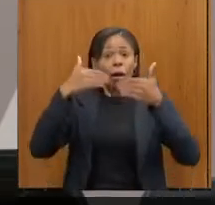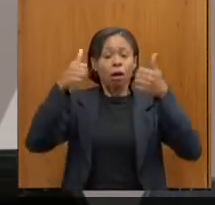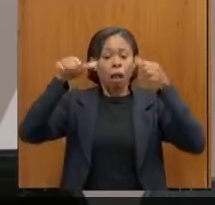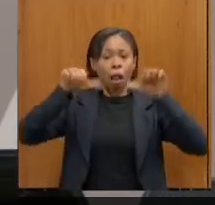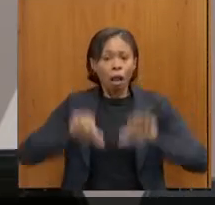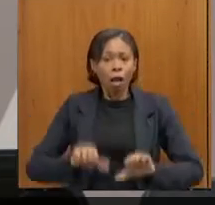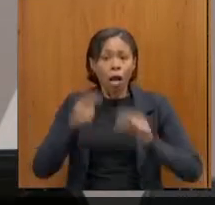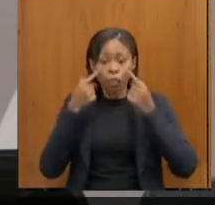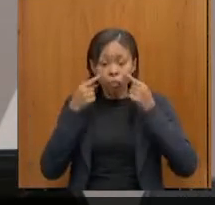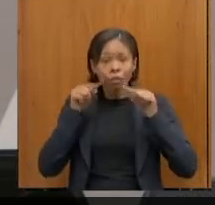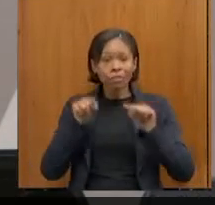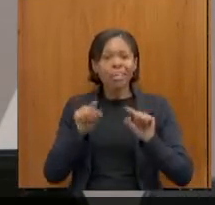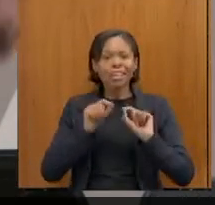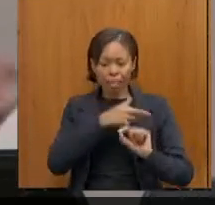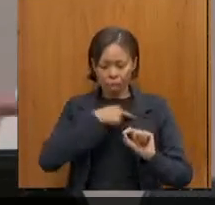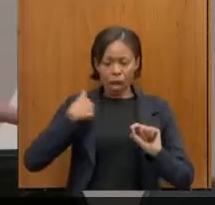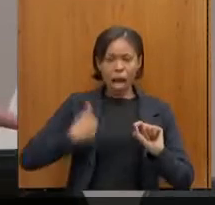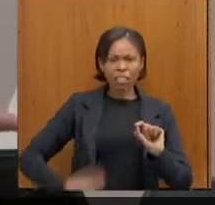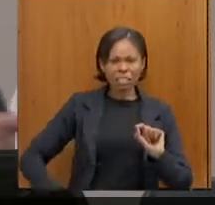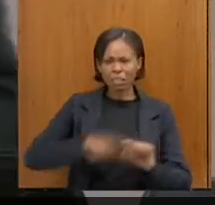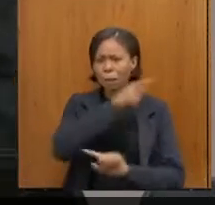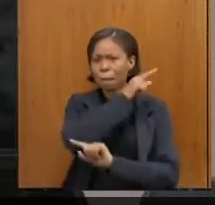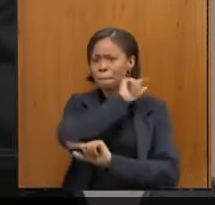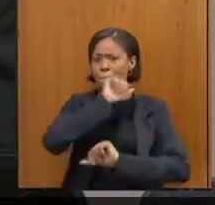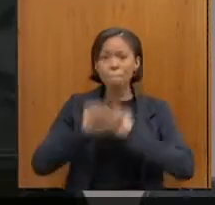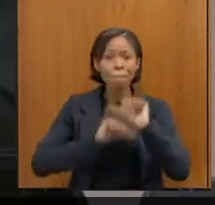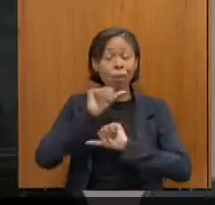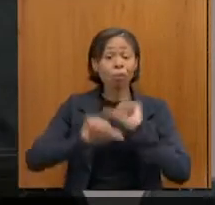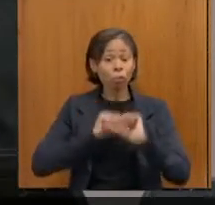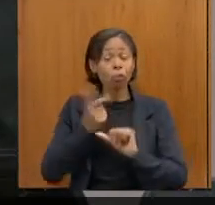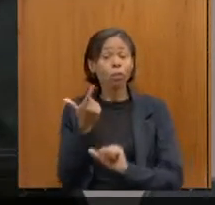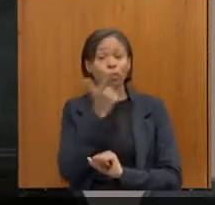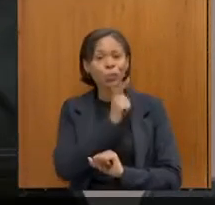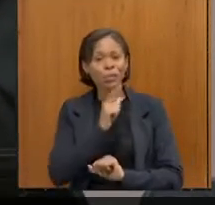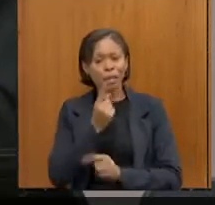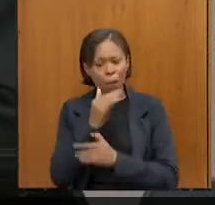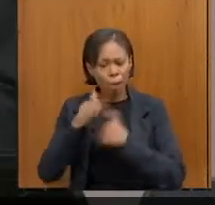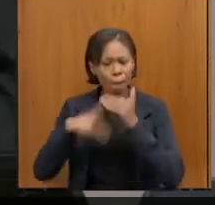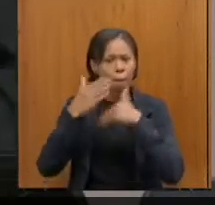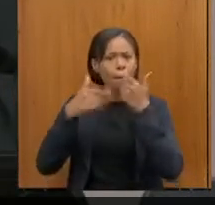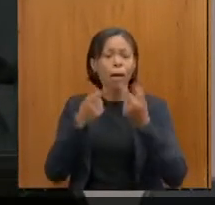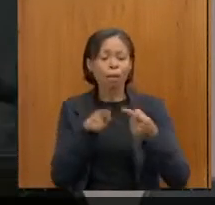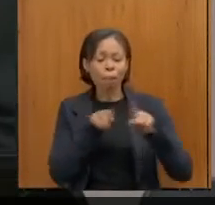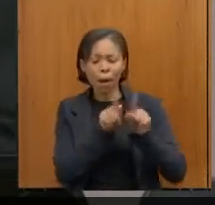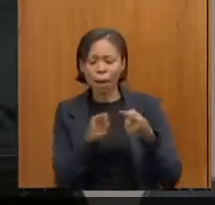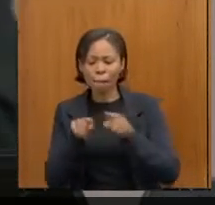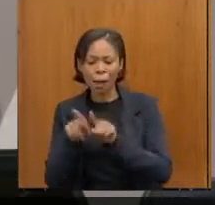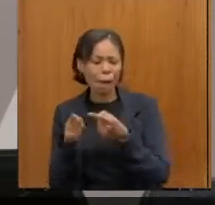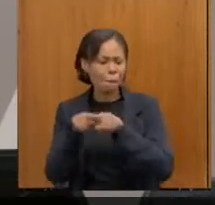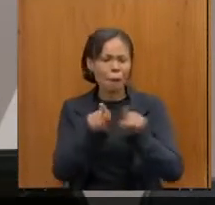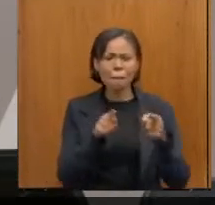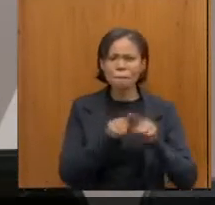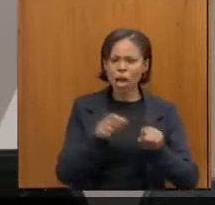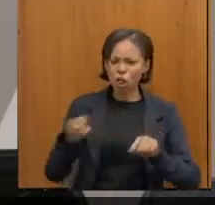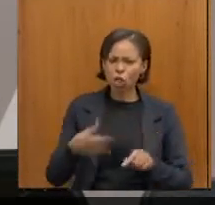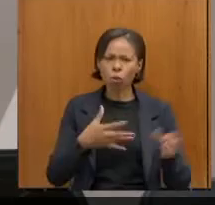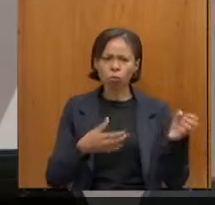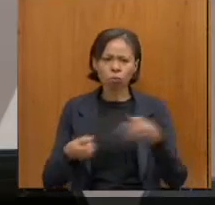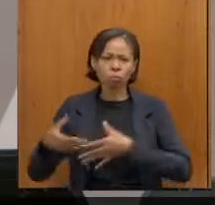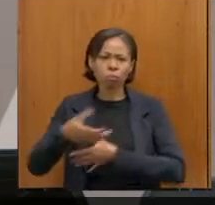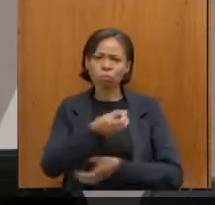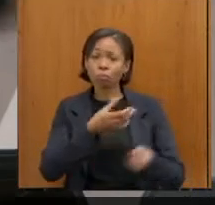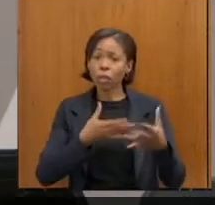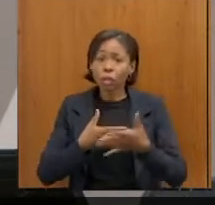quando Nós vinha da China que ousou romper com isso ia passar com as parcerias avançar com inovação